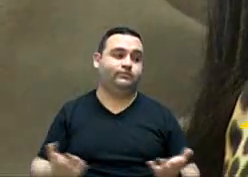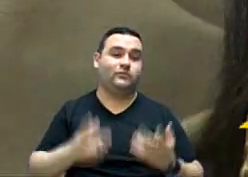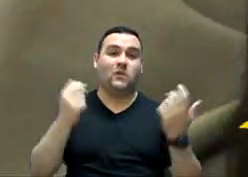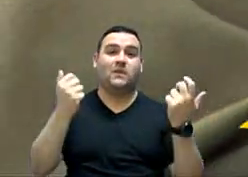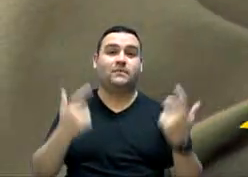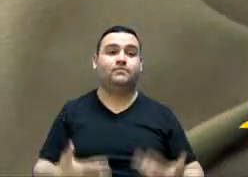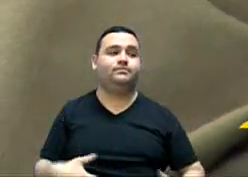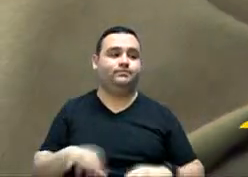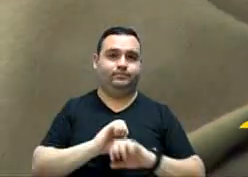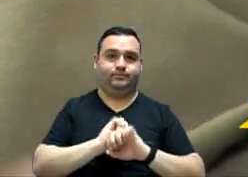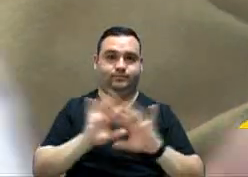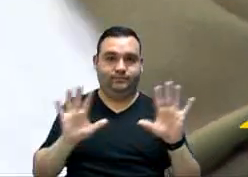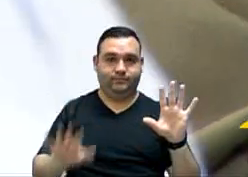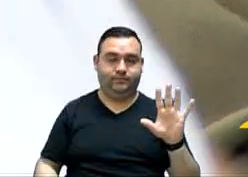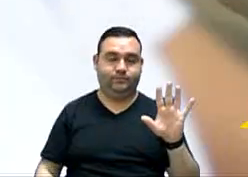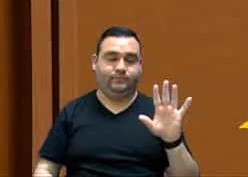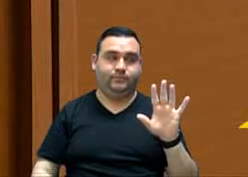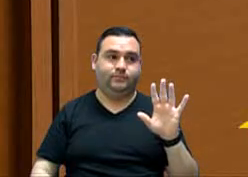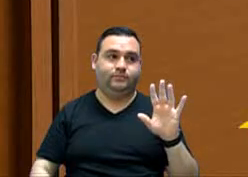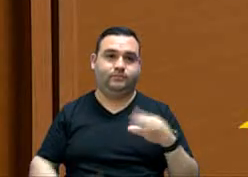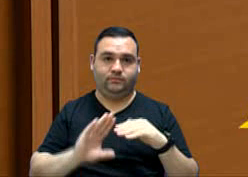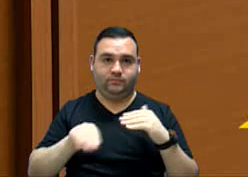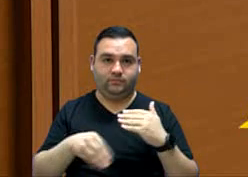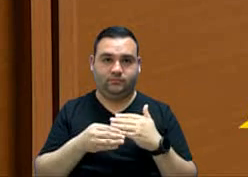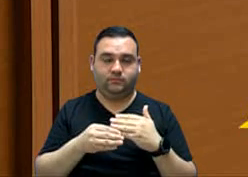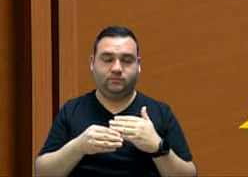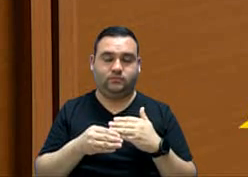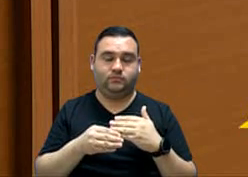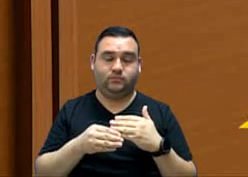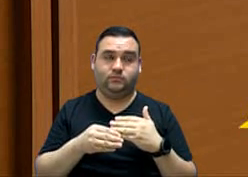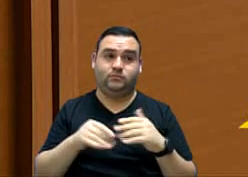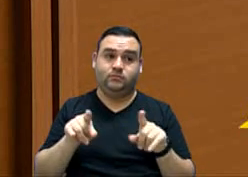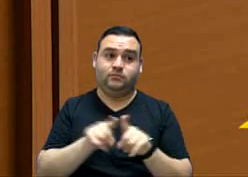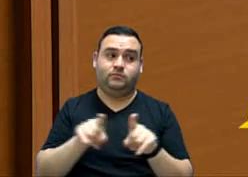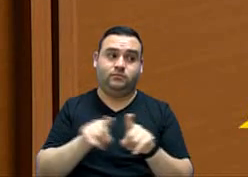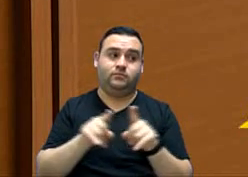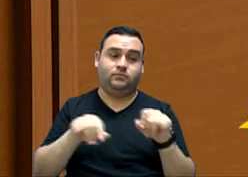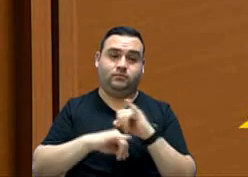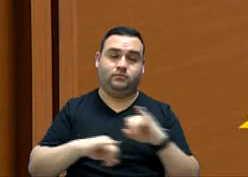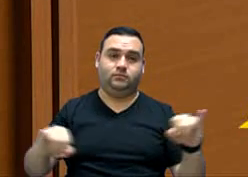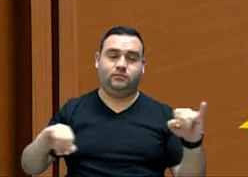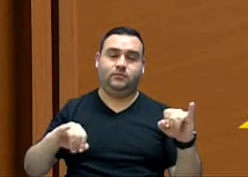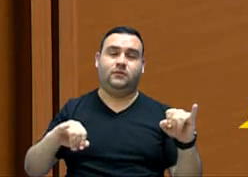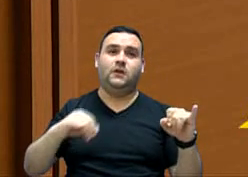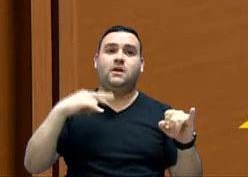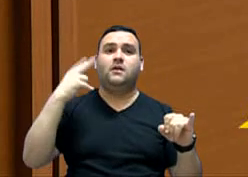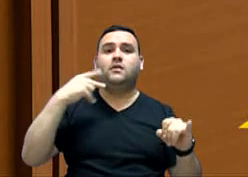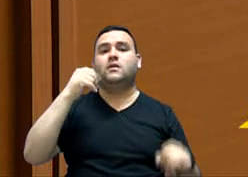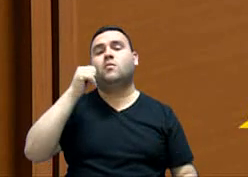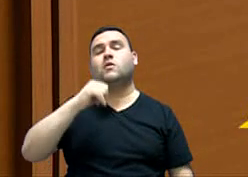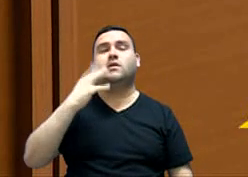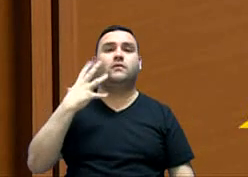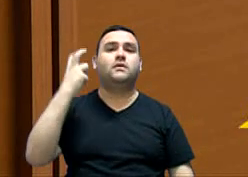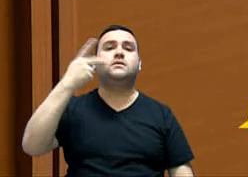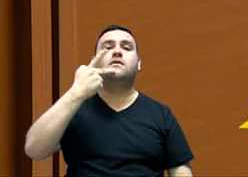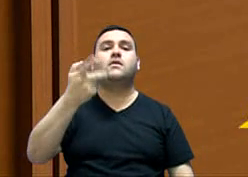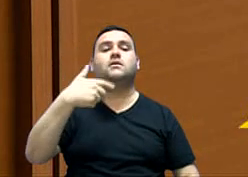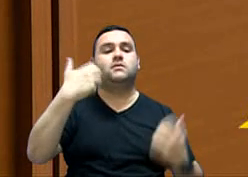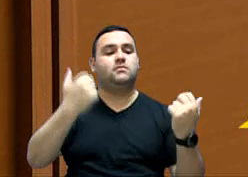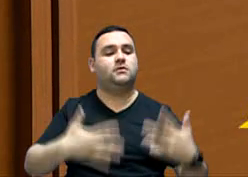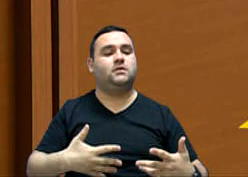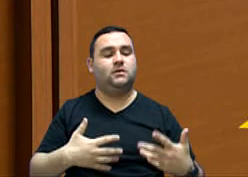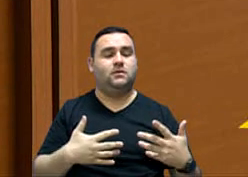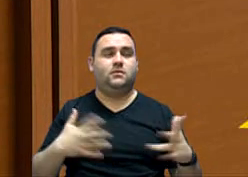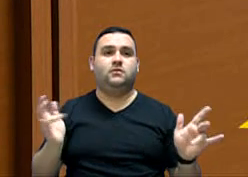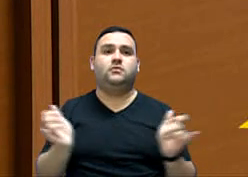de esclarecimento, vereador Luiz Santos, complementar, e a informação que a vereadora Fernanda colocou,